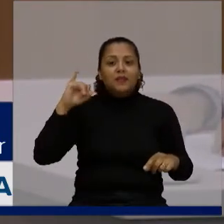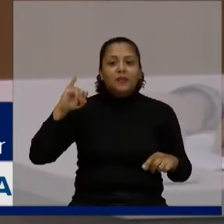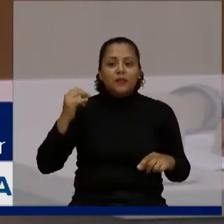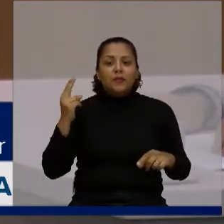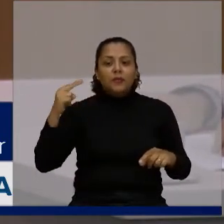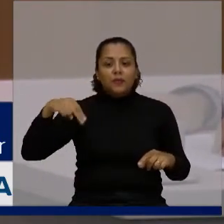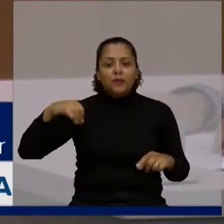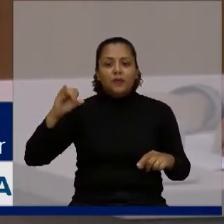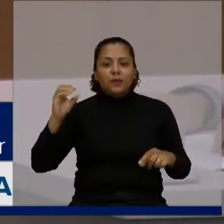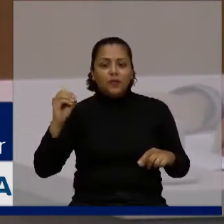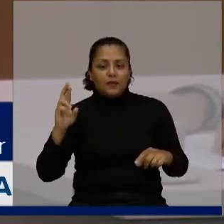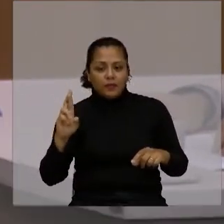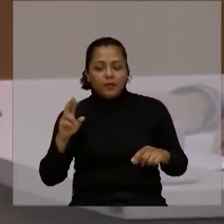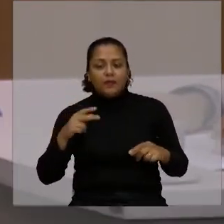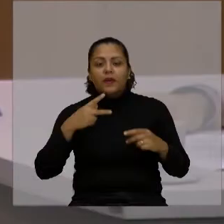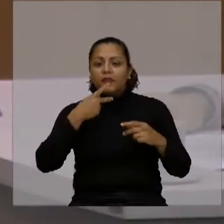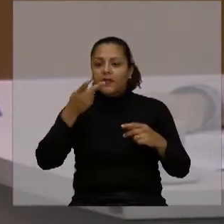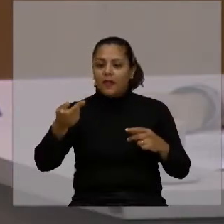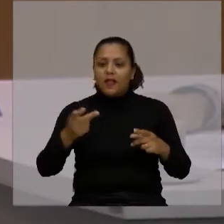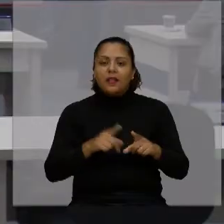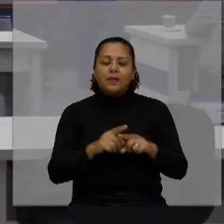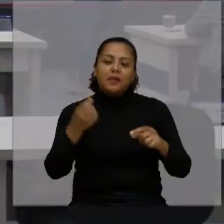nossa frente parlamentar. Obrigado, senhor presidente.